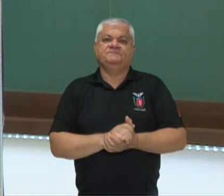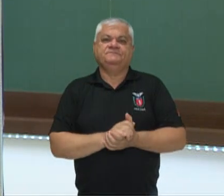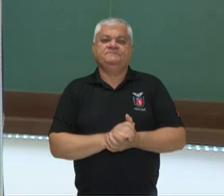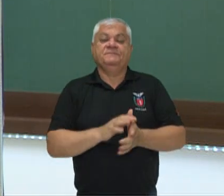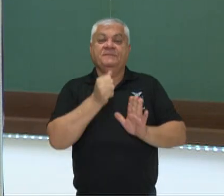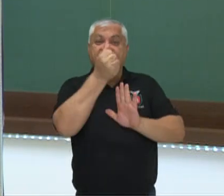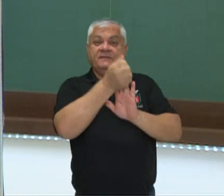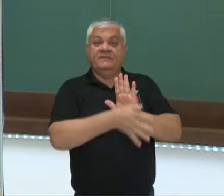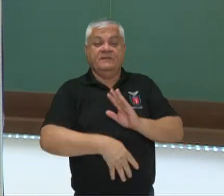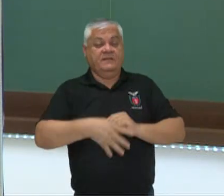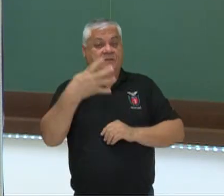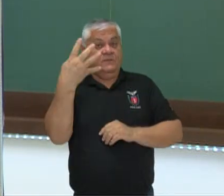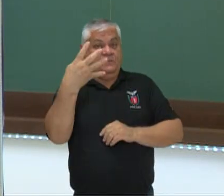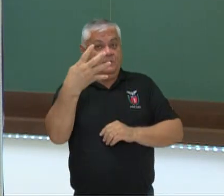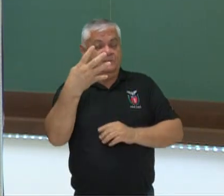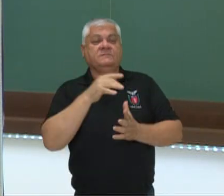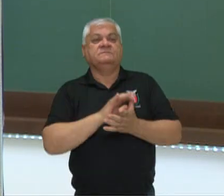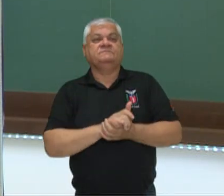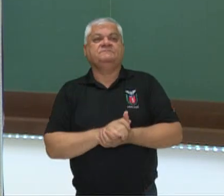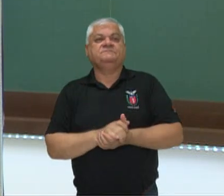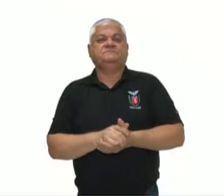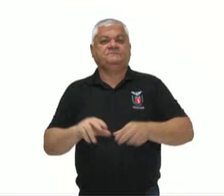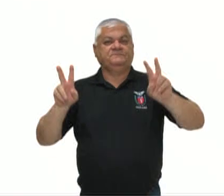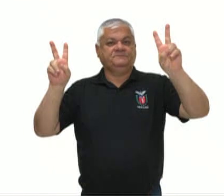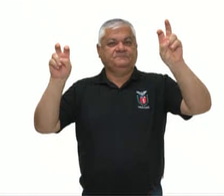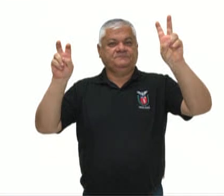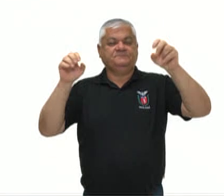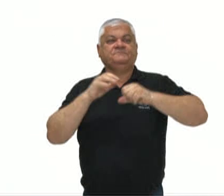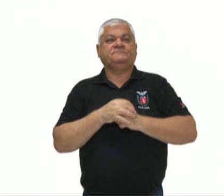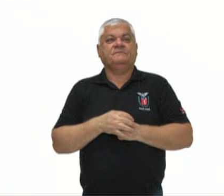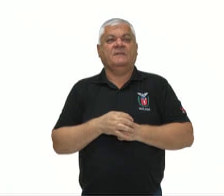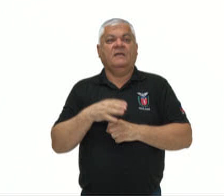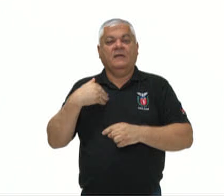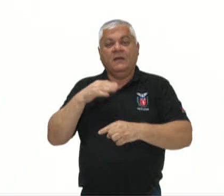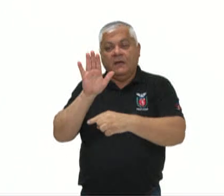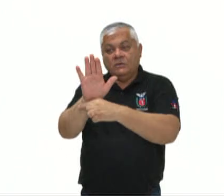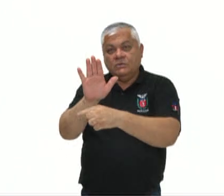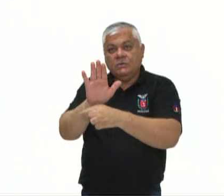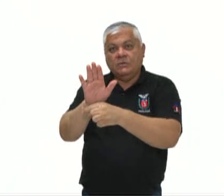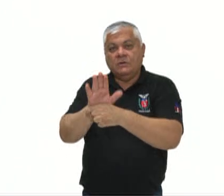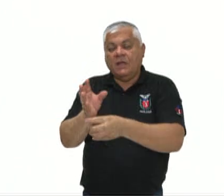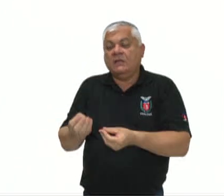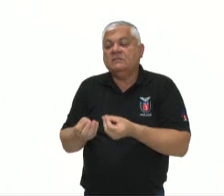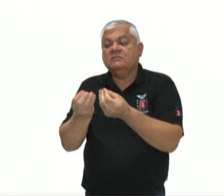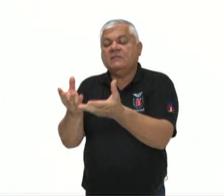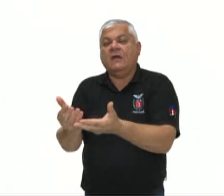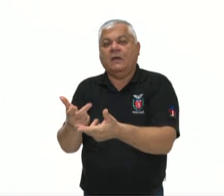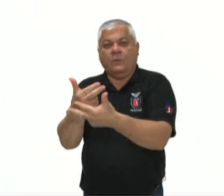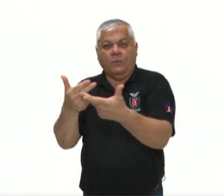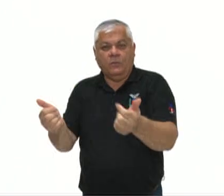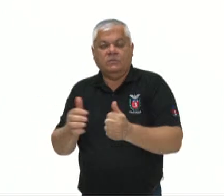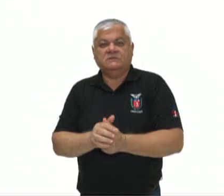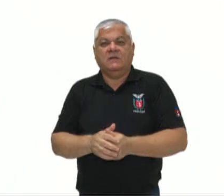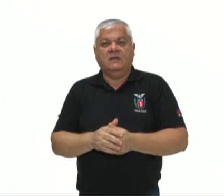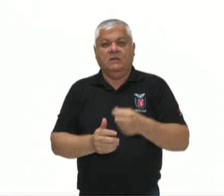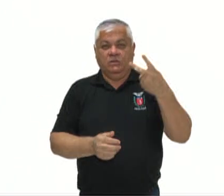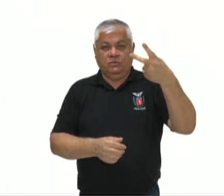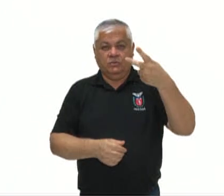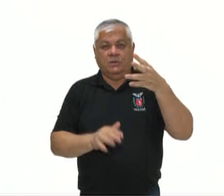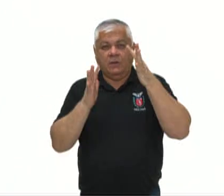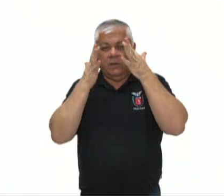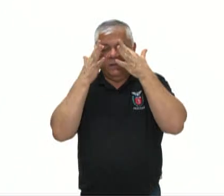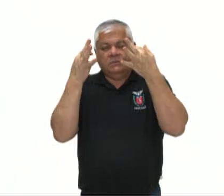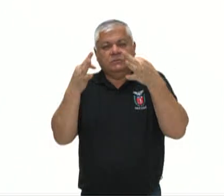gente. Observem os 3 tópicos. Auxiliar na entrega dos socorros, os olhos doloridos de tanta miséria